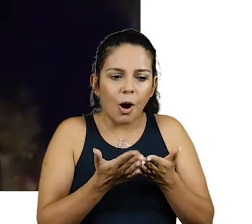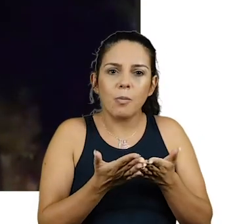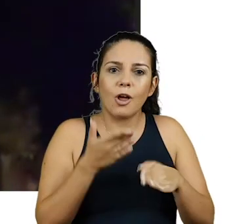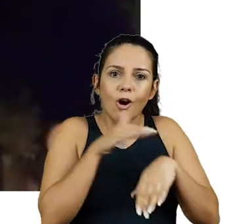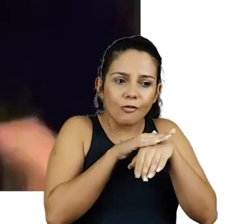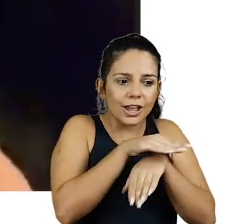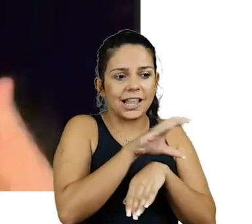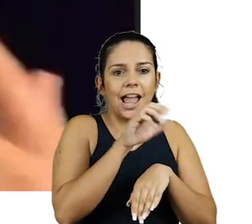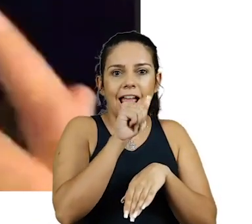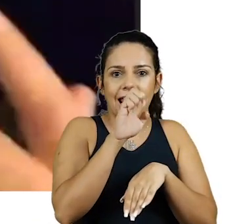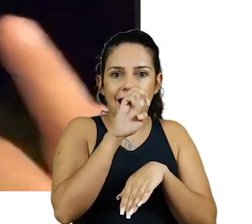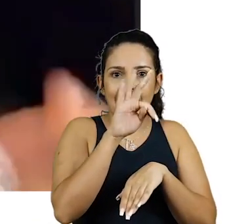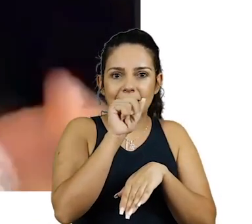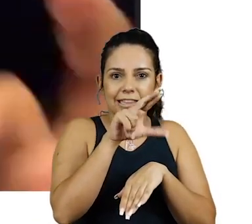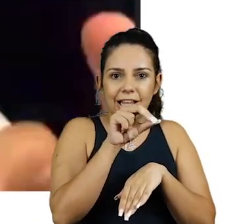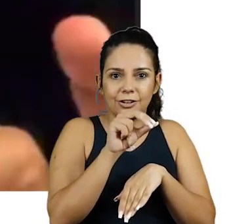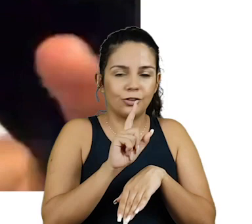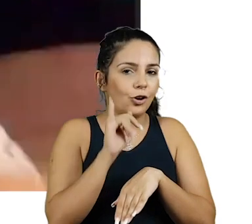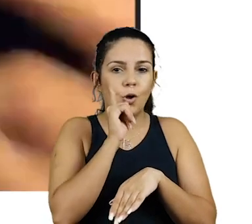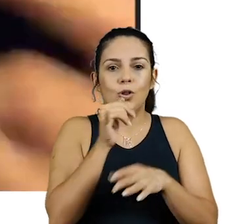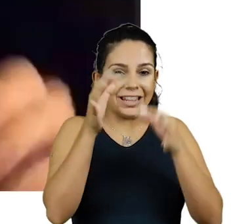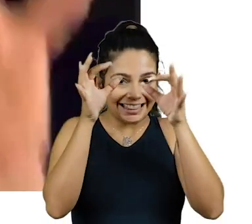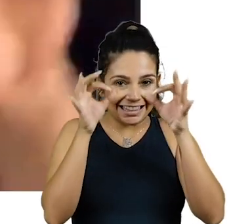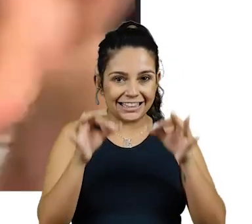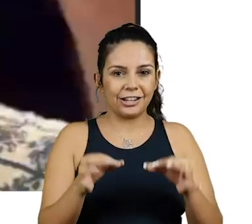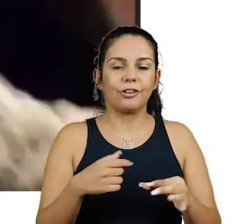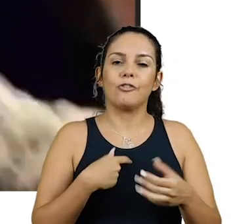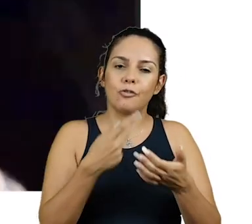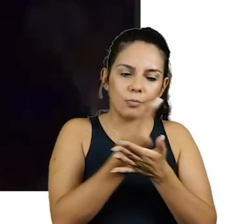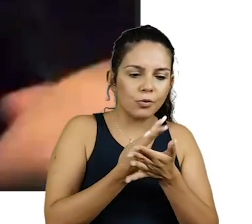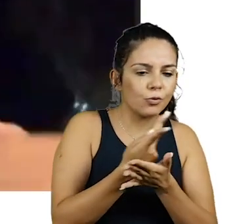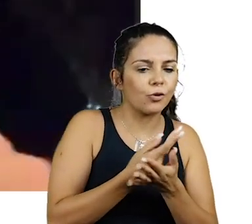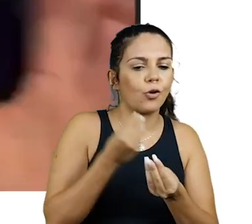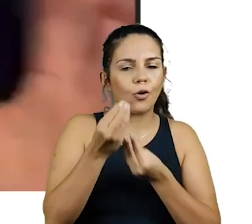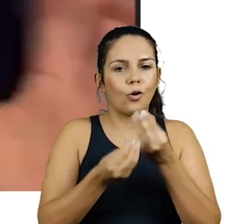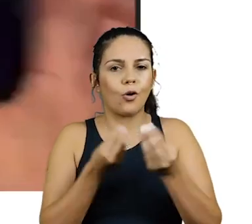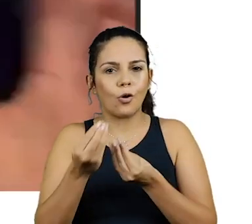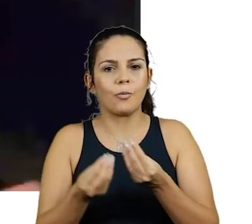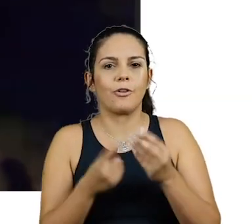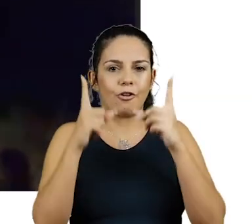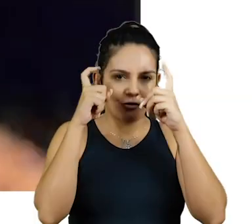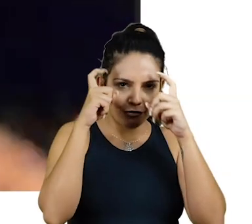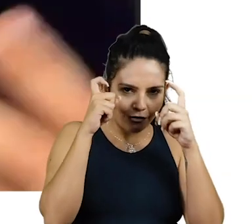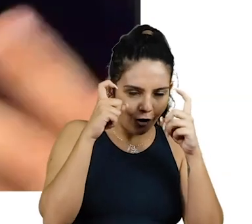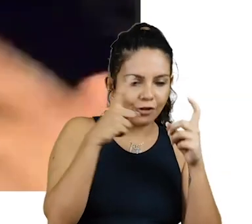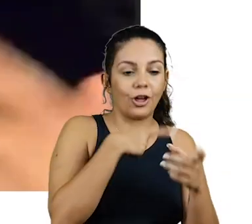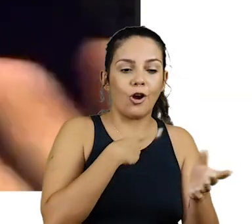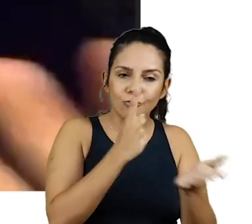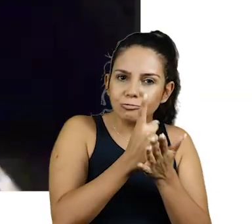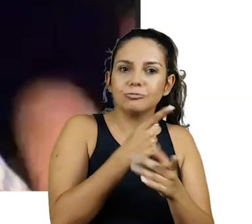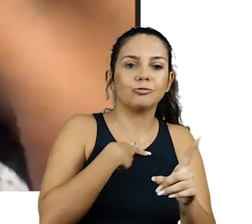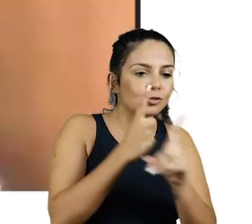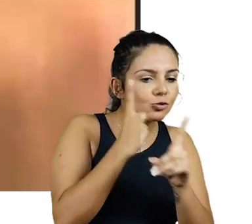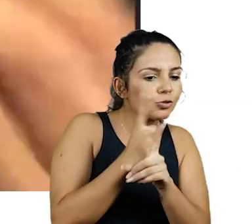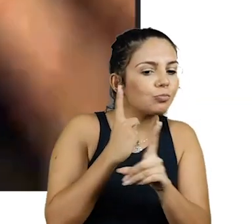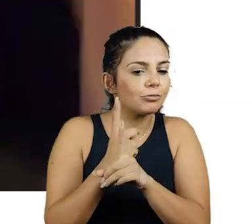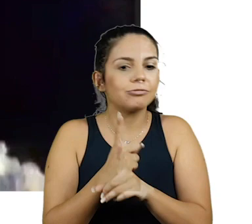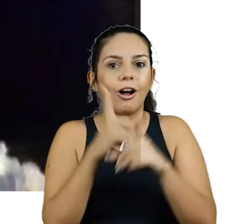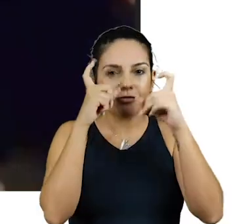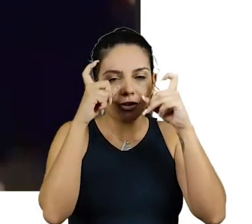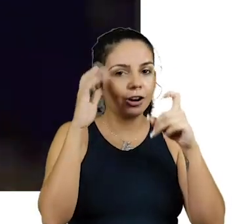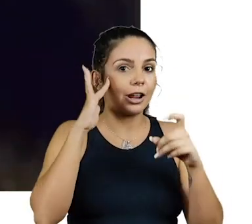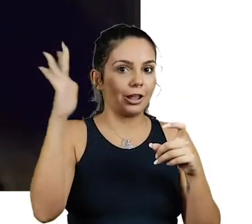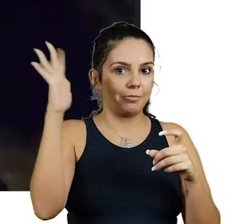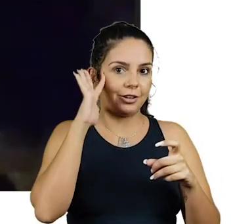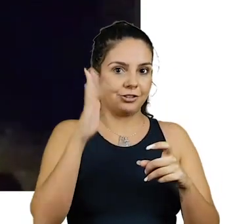Caetano. E ela não contou os detalhes. Aí eu procurei como é que era a recepção, achei foto da época e imaginei um pouco como é que era